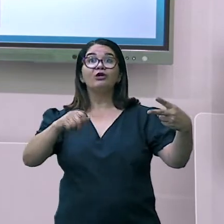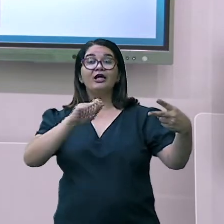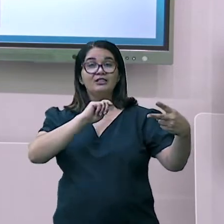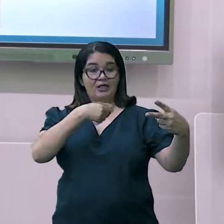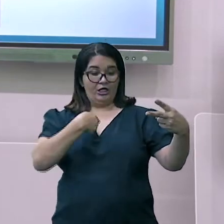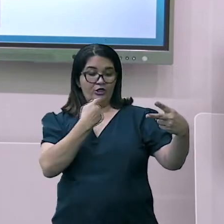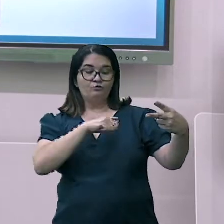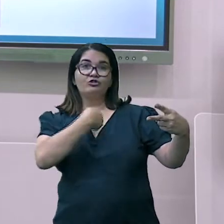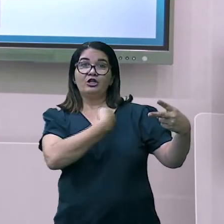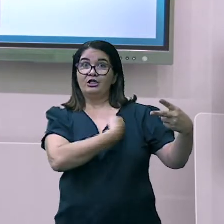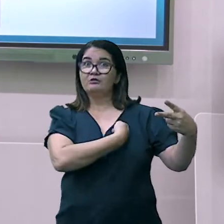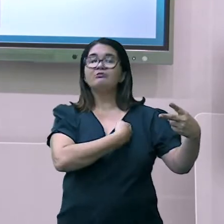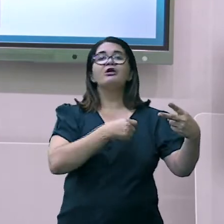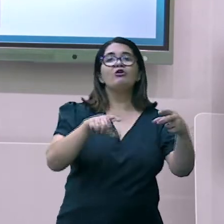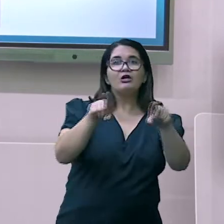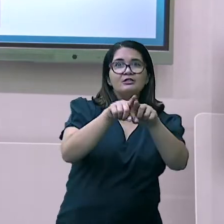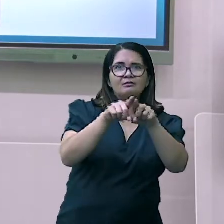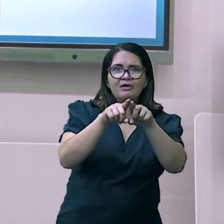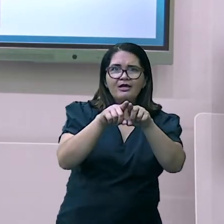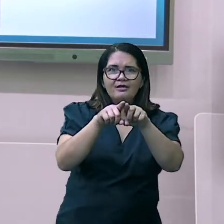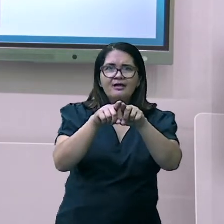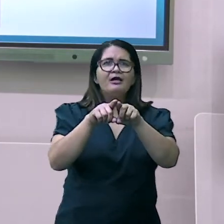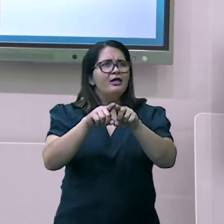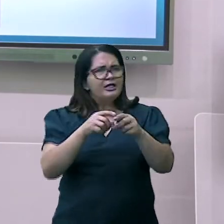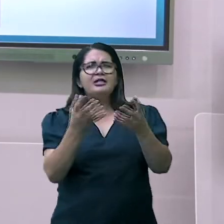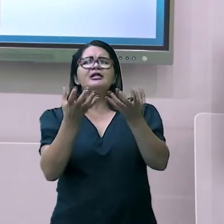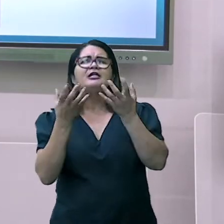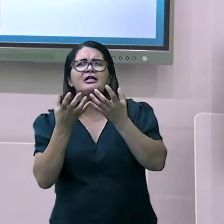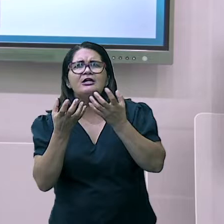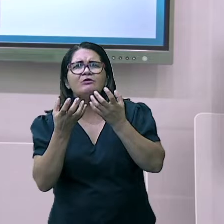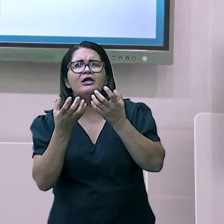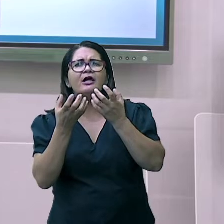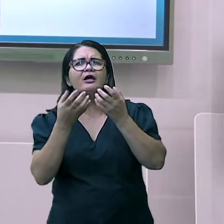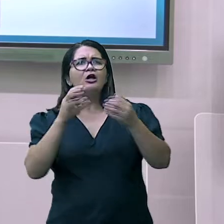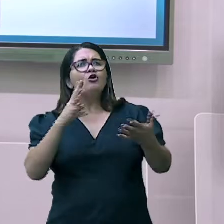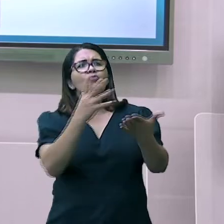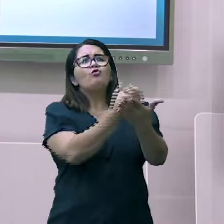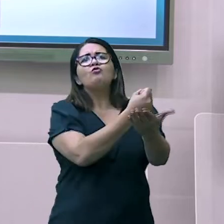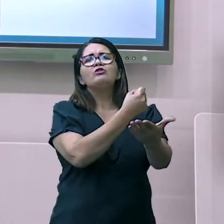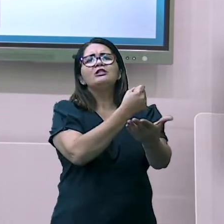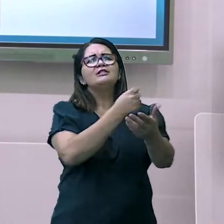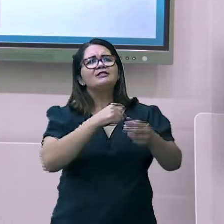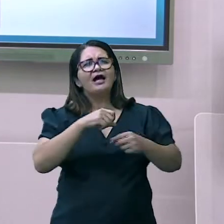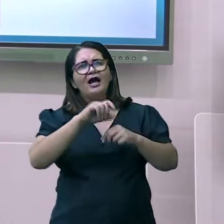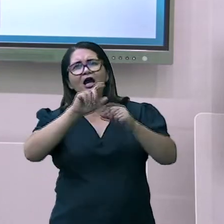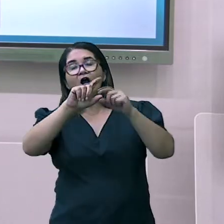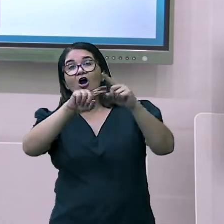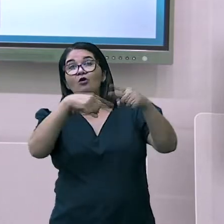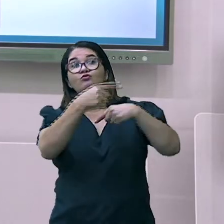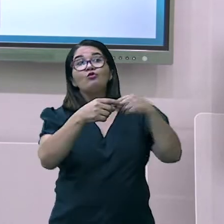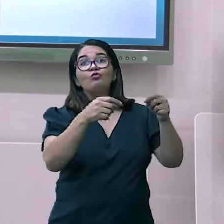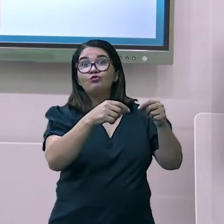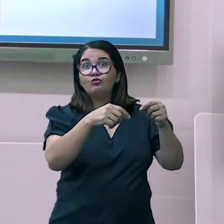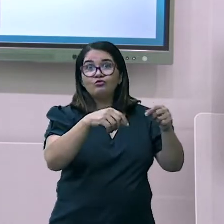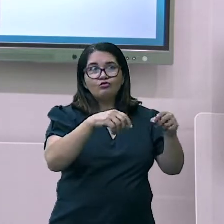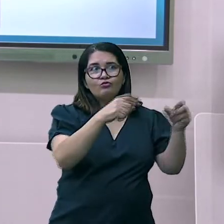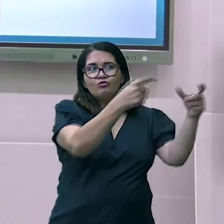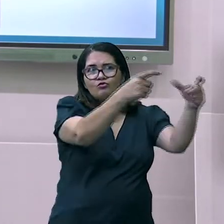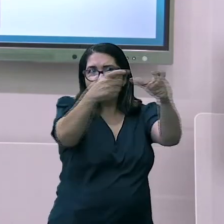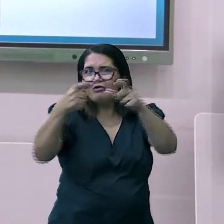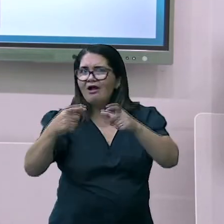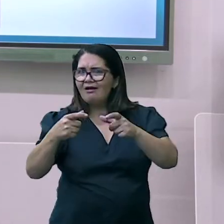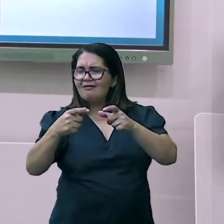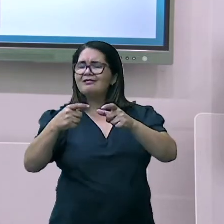aos mares em busca de novas terras e de novas rotas para o comércio de artigos de luxo e